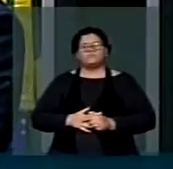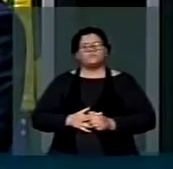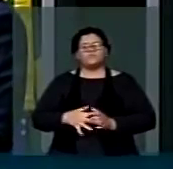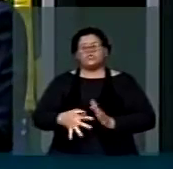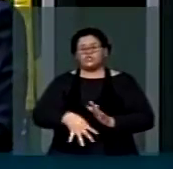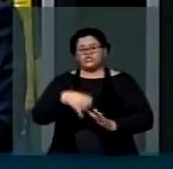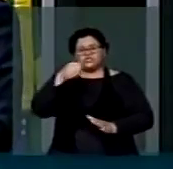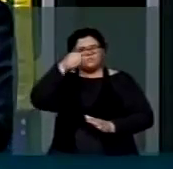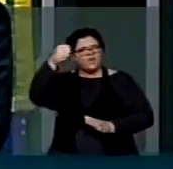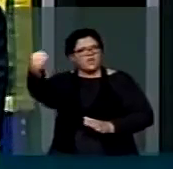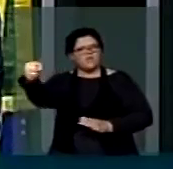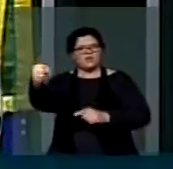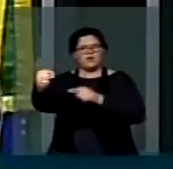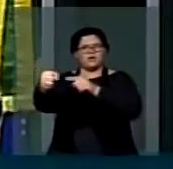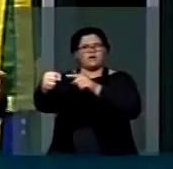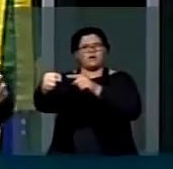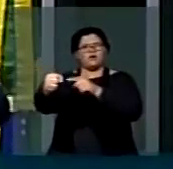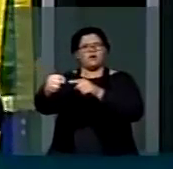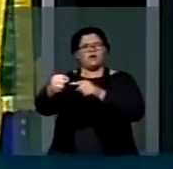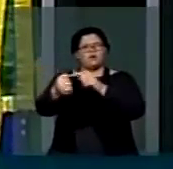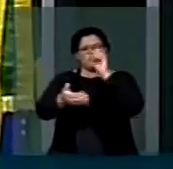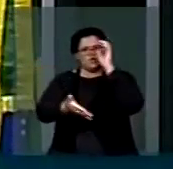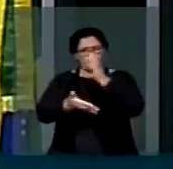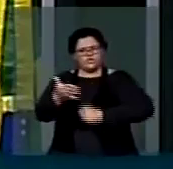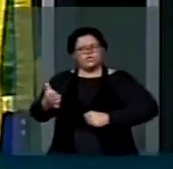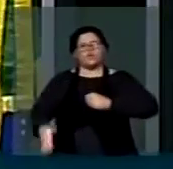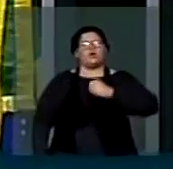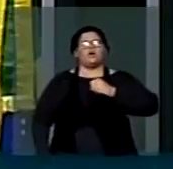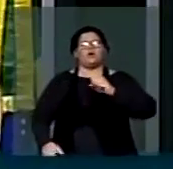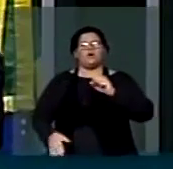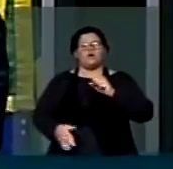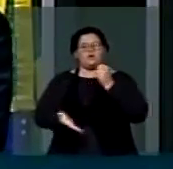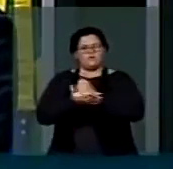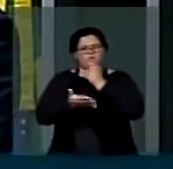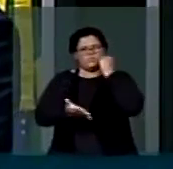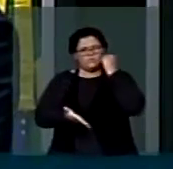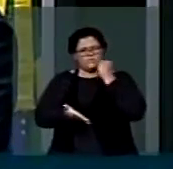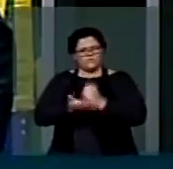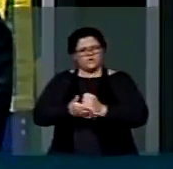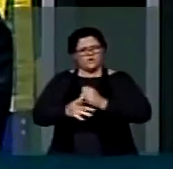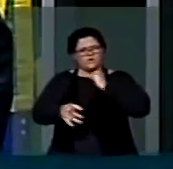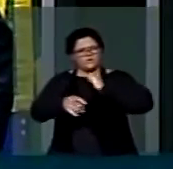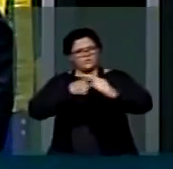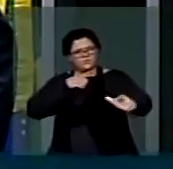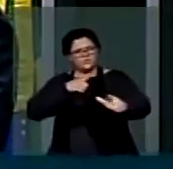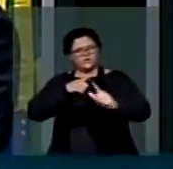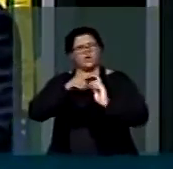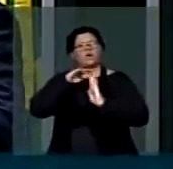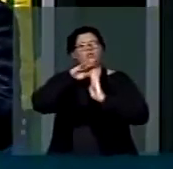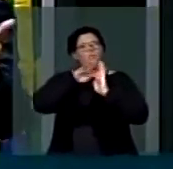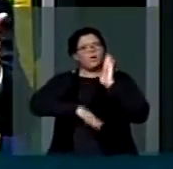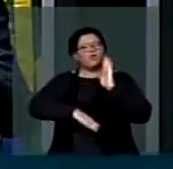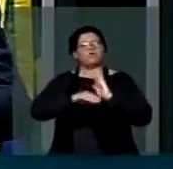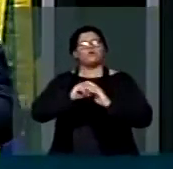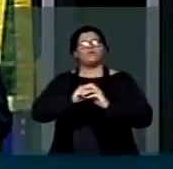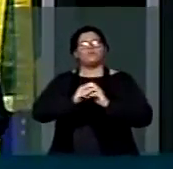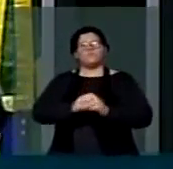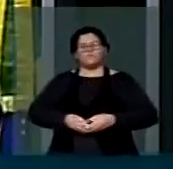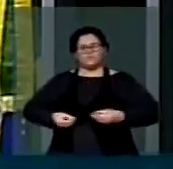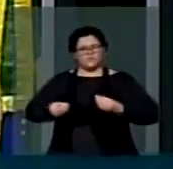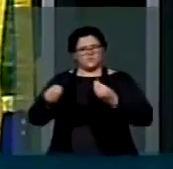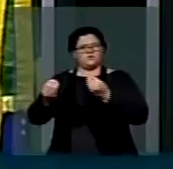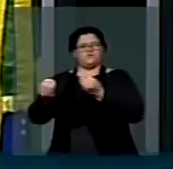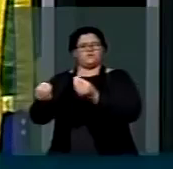retirarem dela o visto da condição de trabalho, expulsarem do programa,